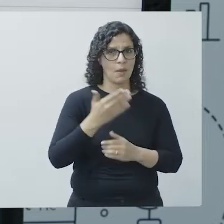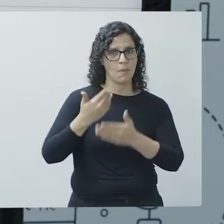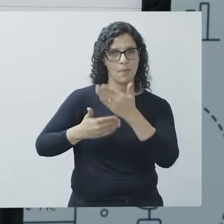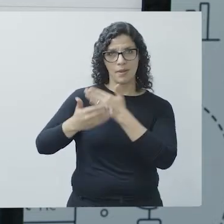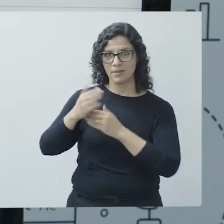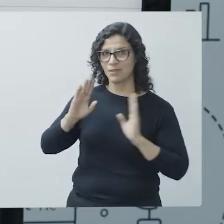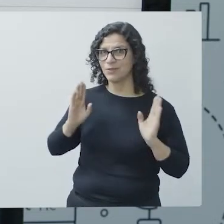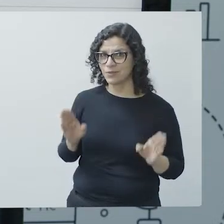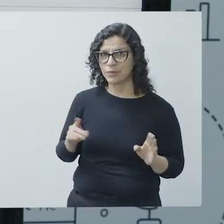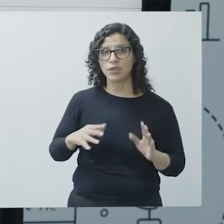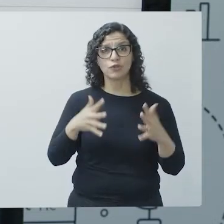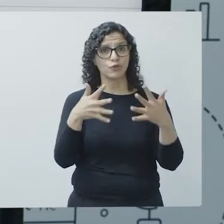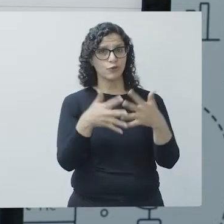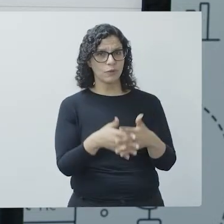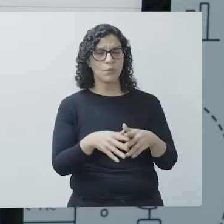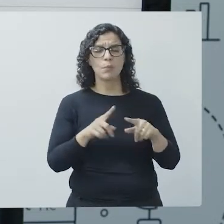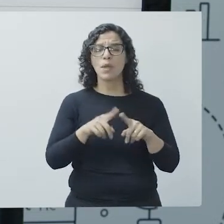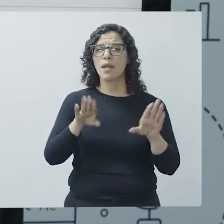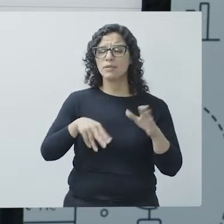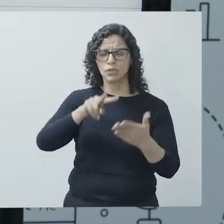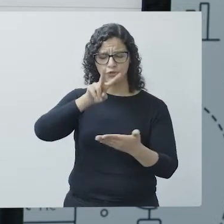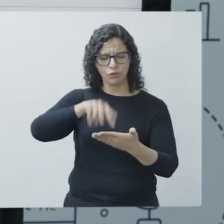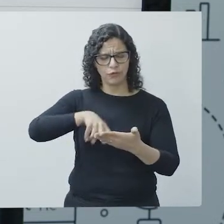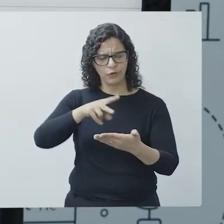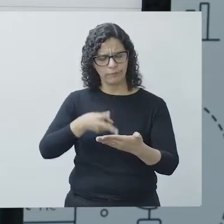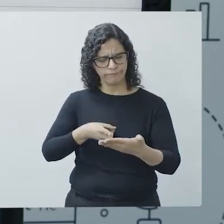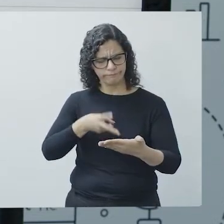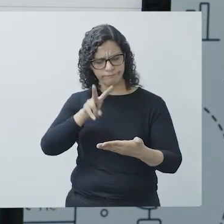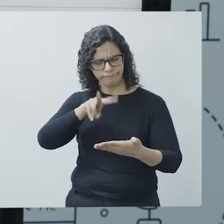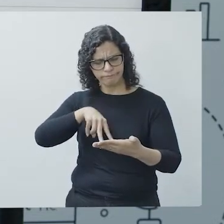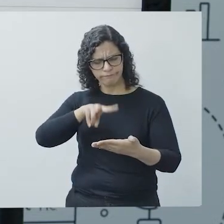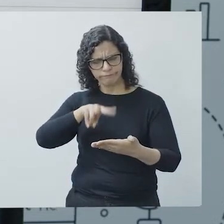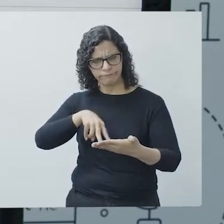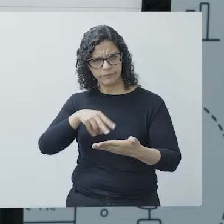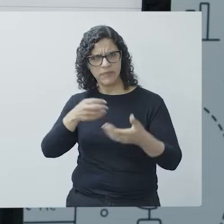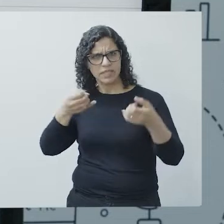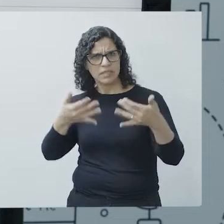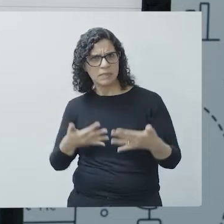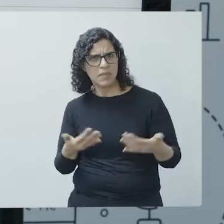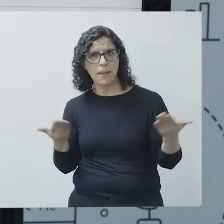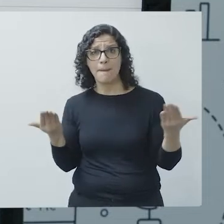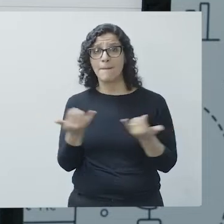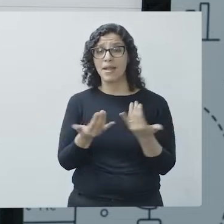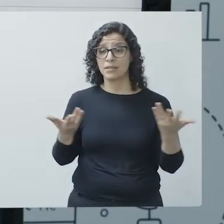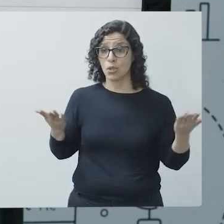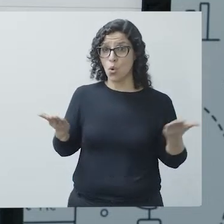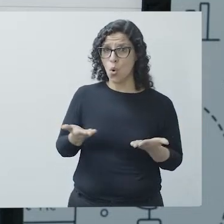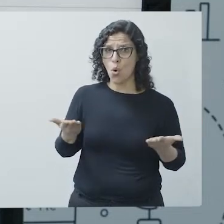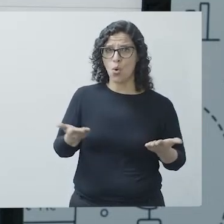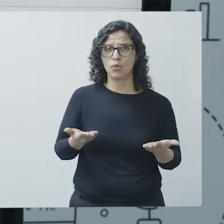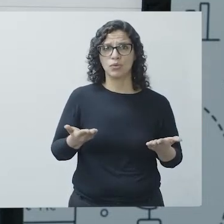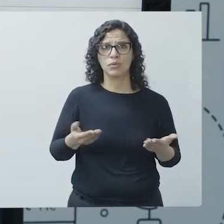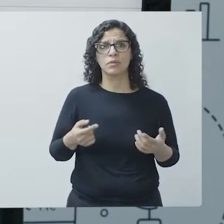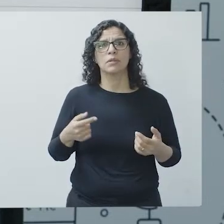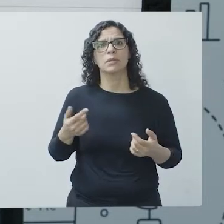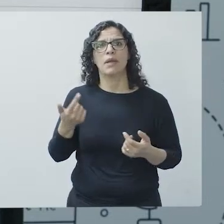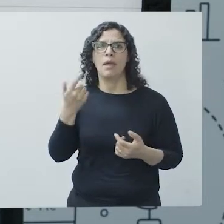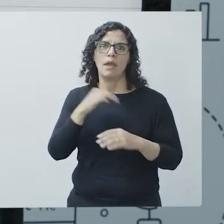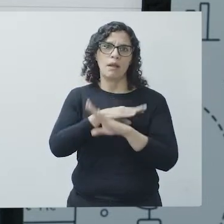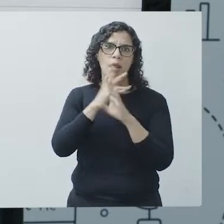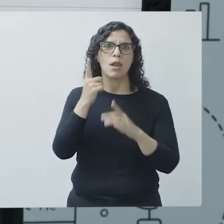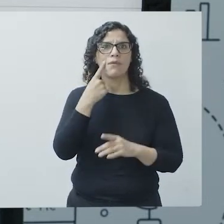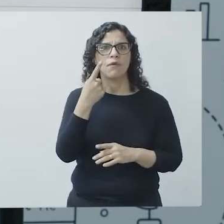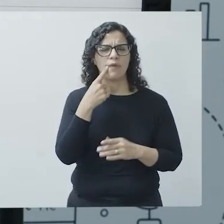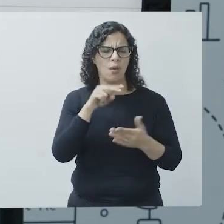não confundir. Porque às vezes a gente faz a leitura, né, e com os olhos de hoje, eu vou ver, óbvio,